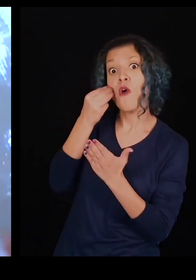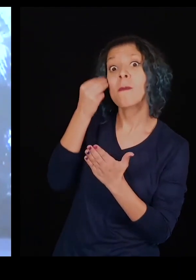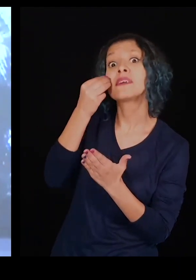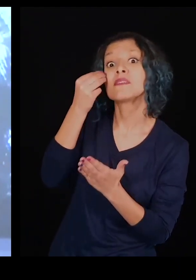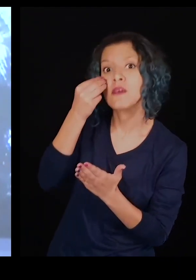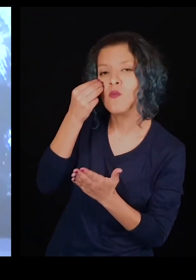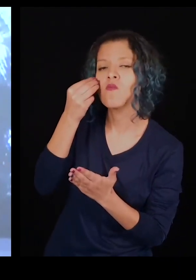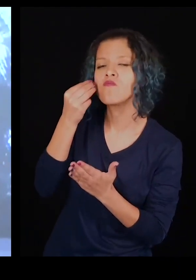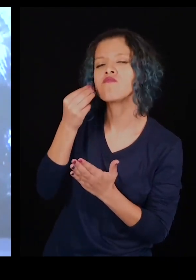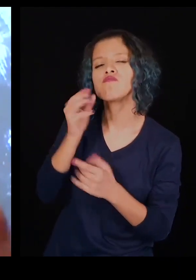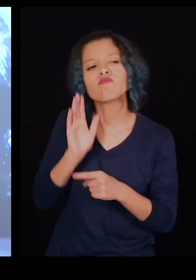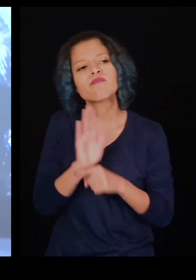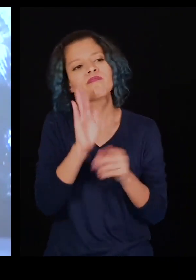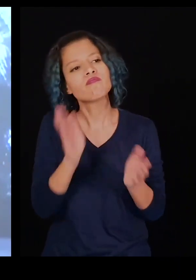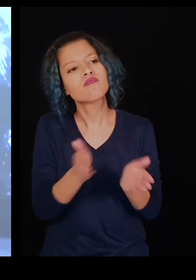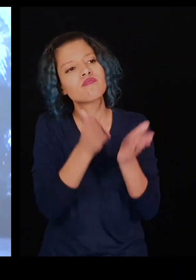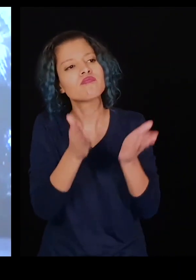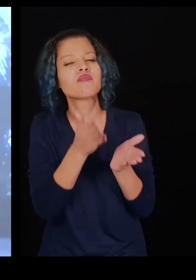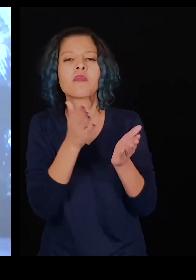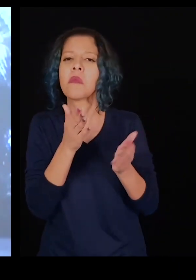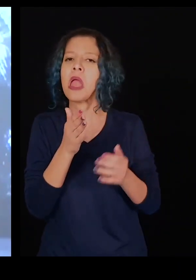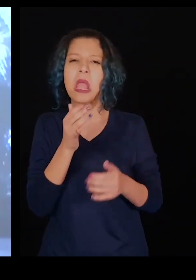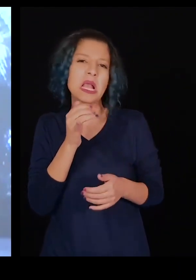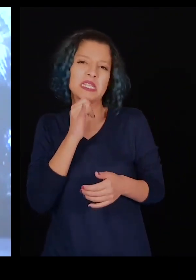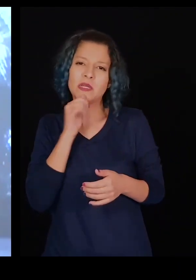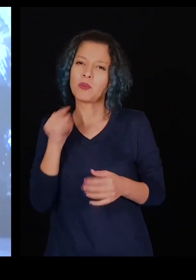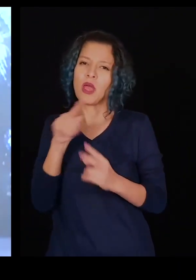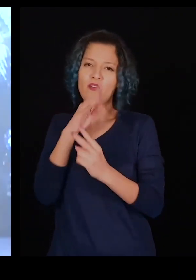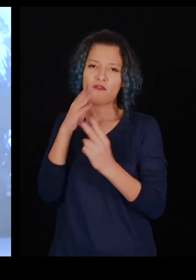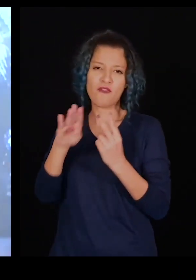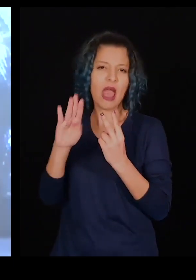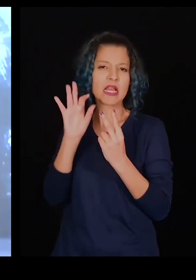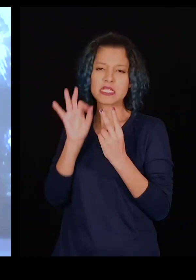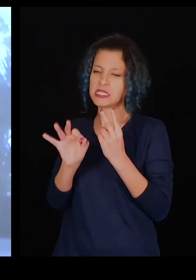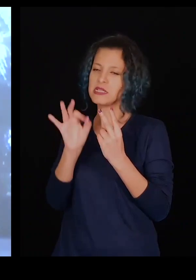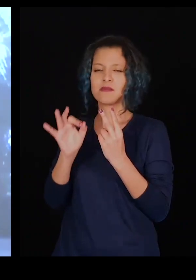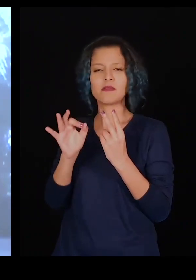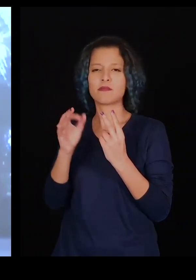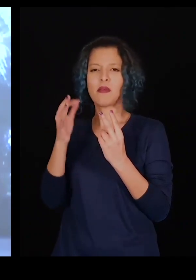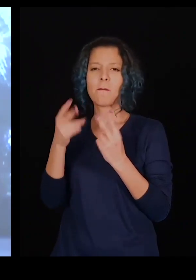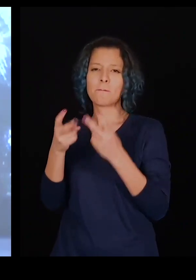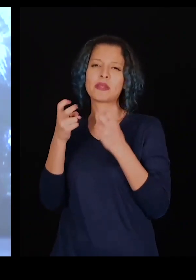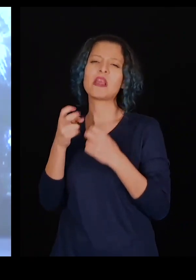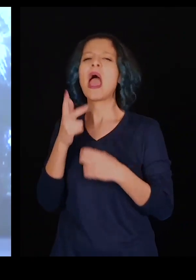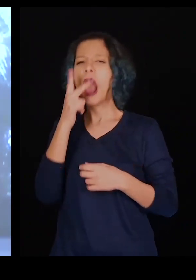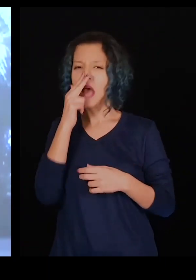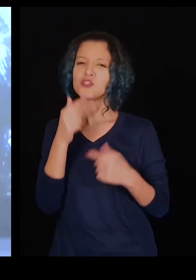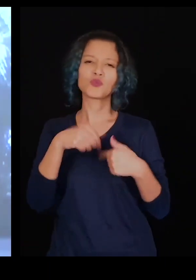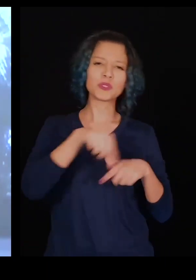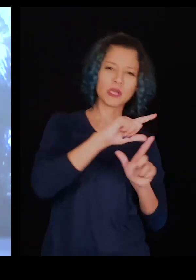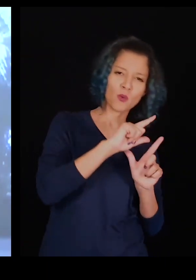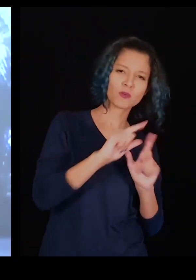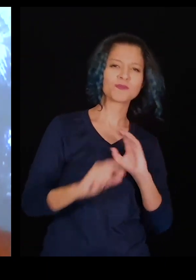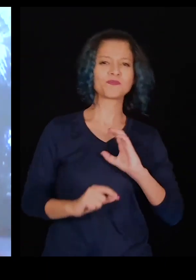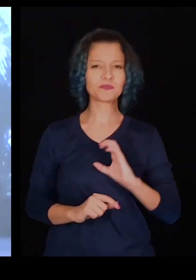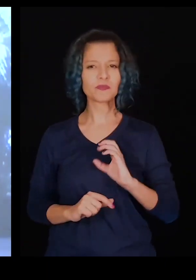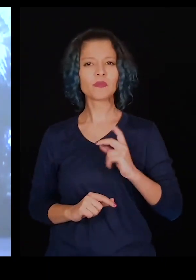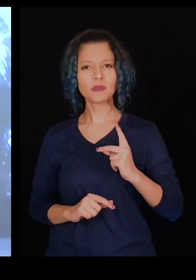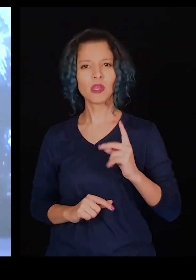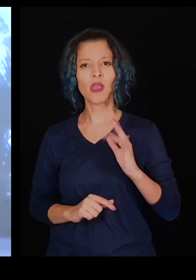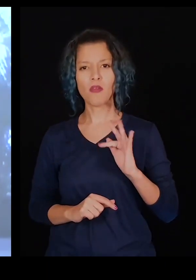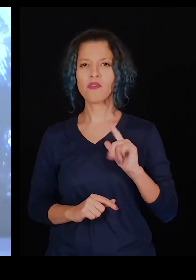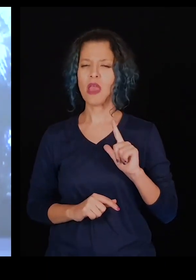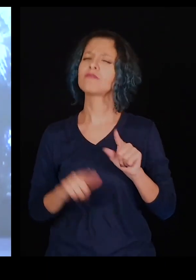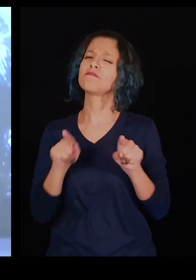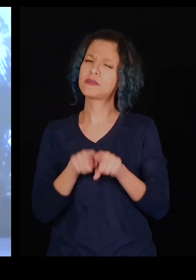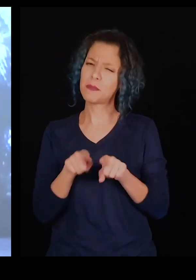vezes, eu percebo isso na Vale, tenho certeza que no mundo do Itaú e da CPFL isso é equivalente, a gente